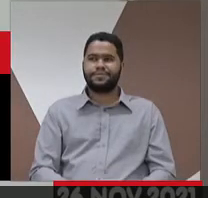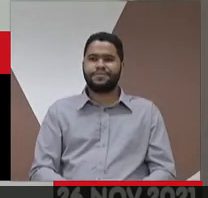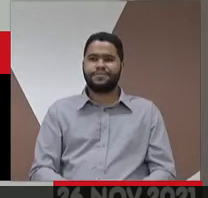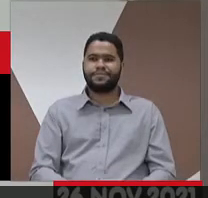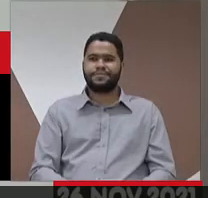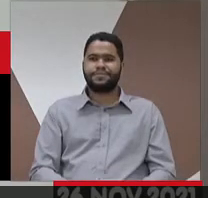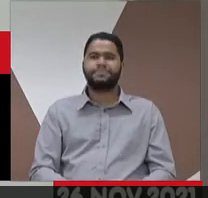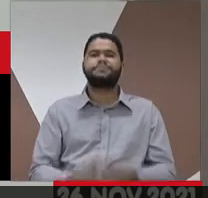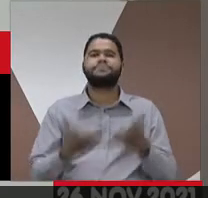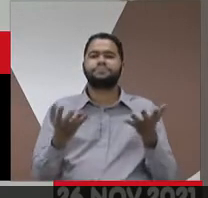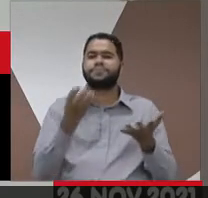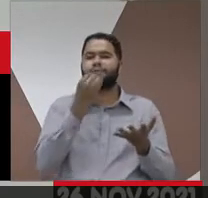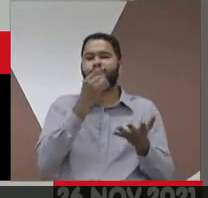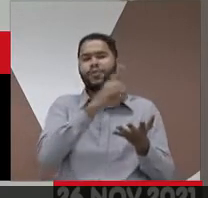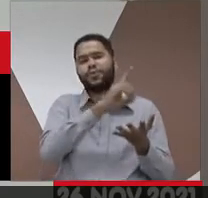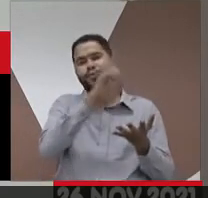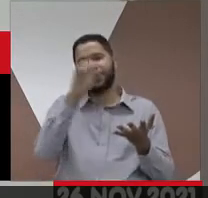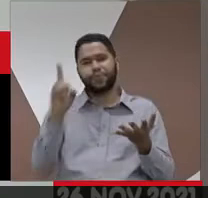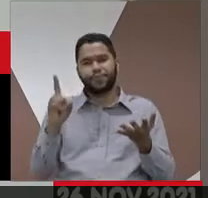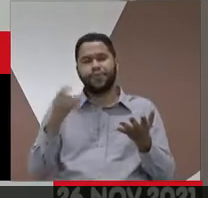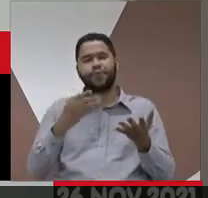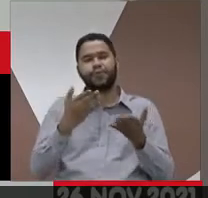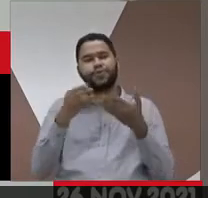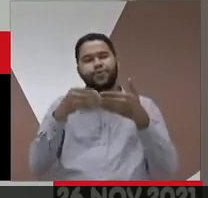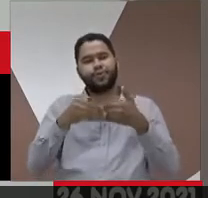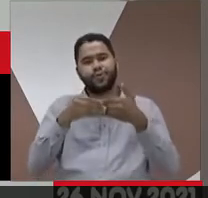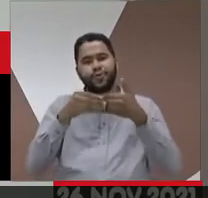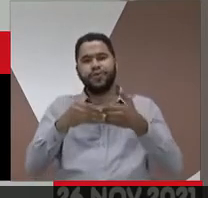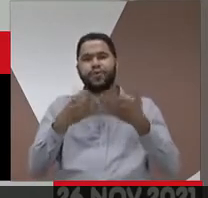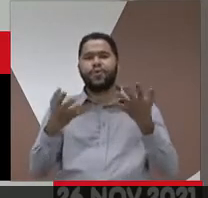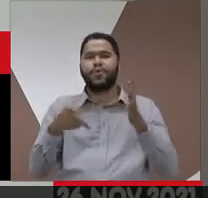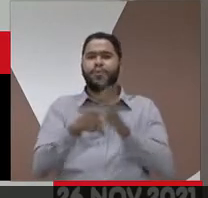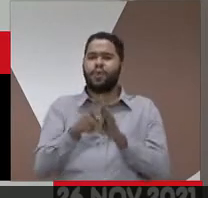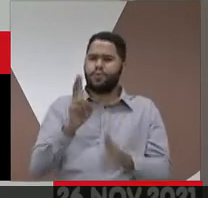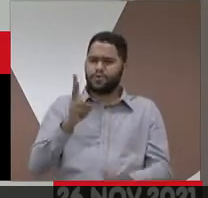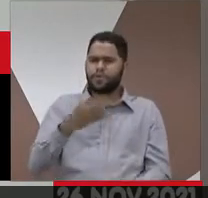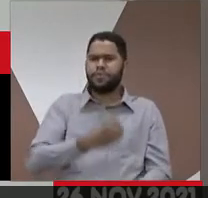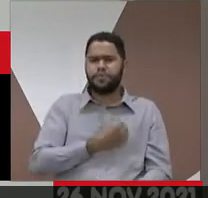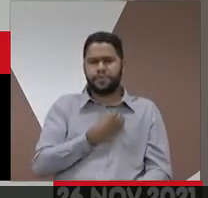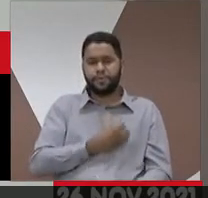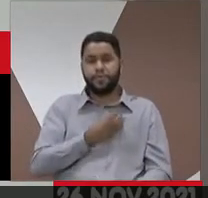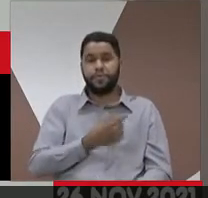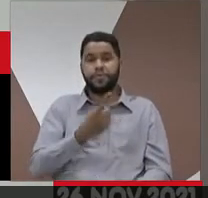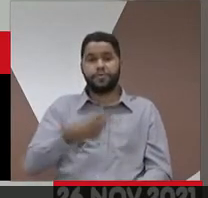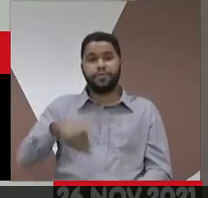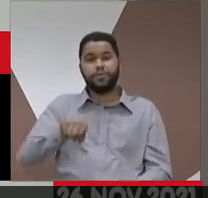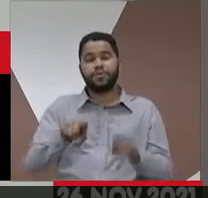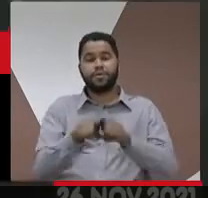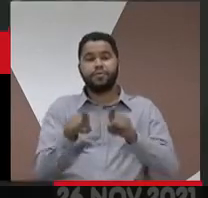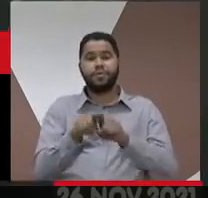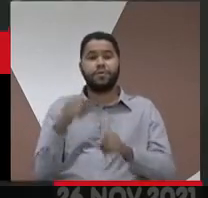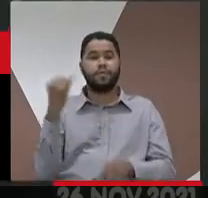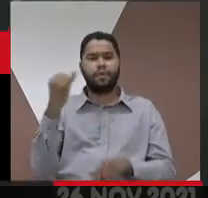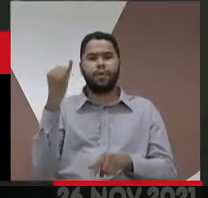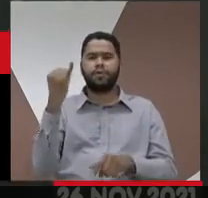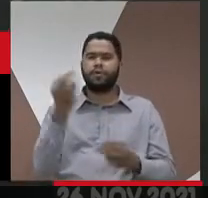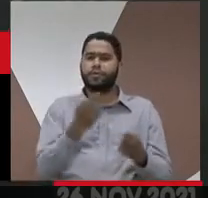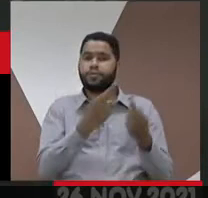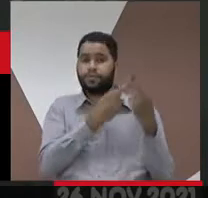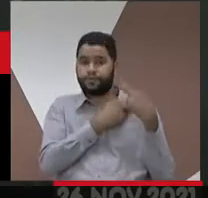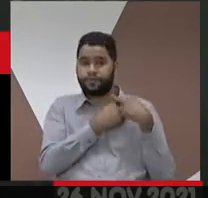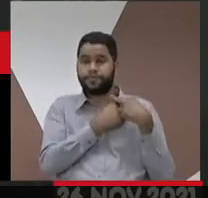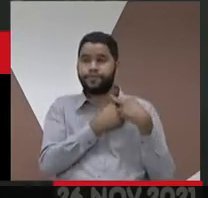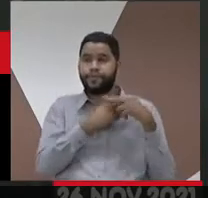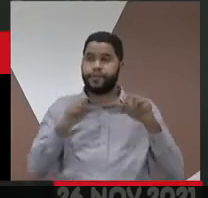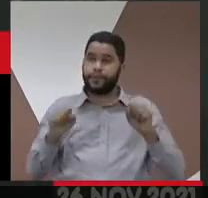Bom dia, eu sou Henrique Lazarotti, sou membro do movimento Serra Sempre Viva. Nós temos uma importante missão